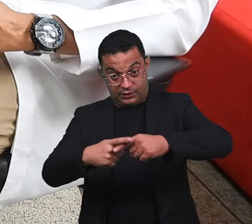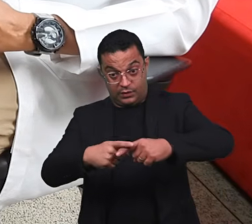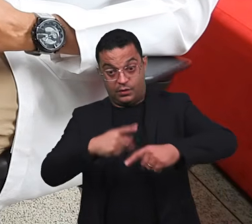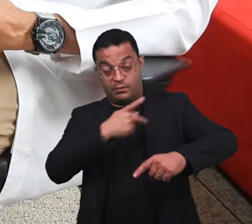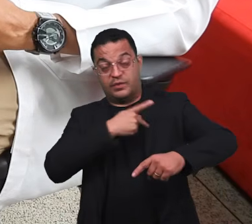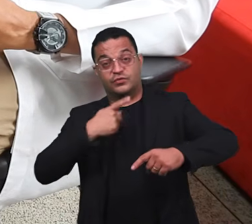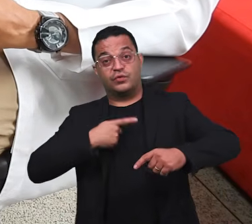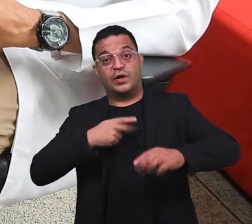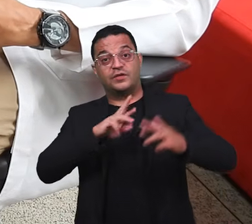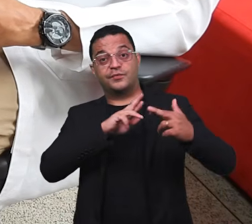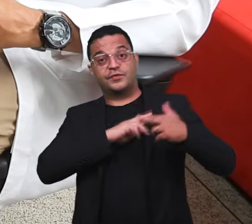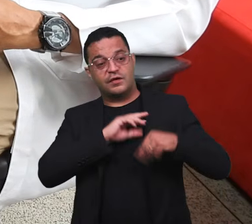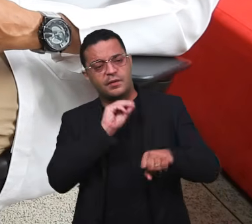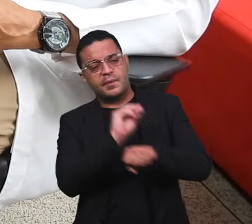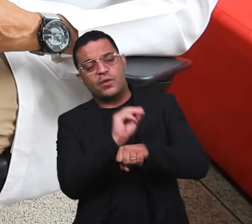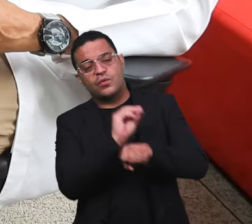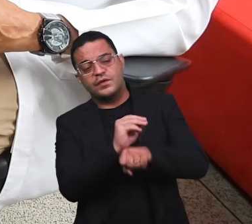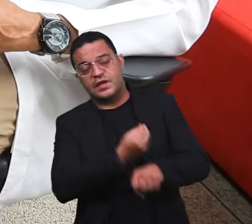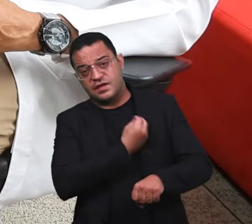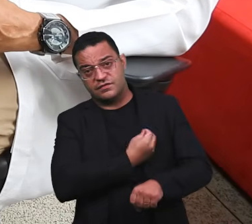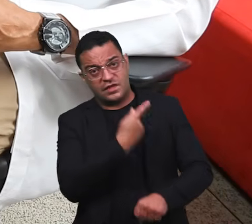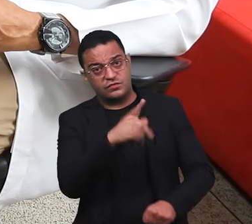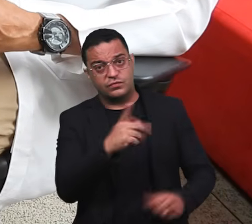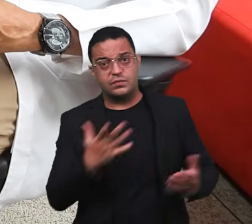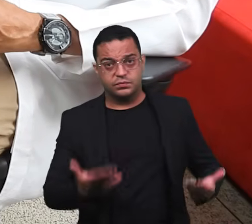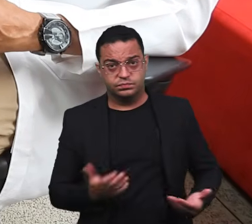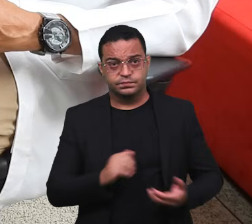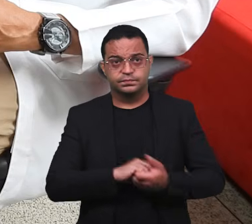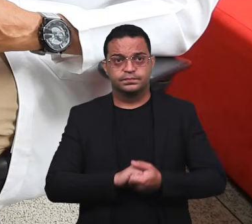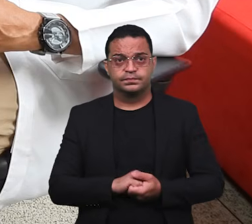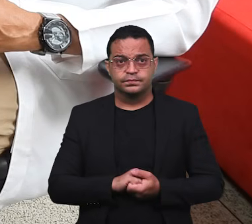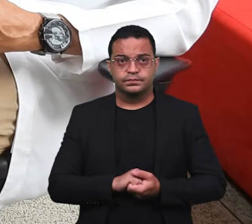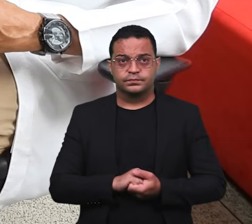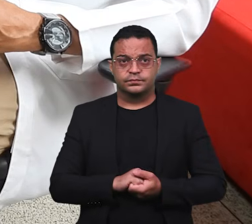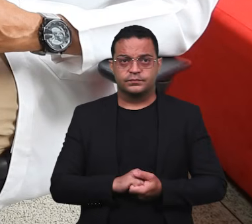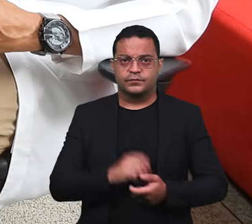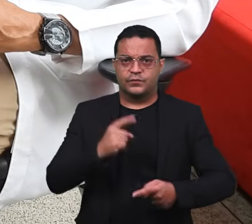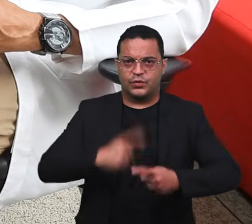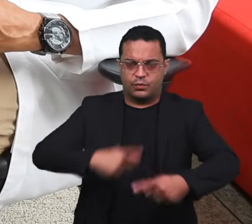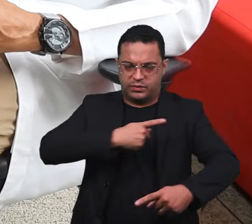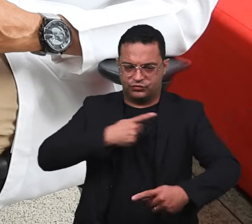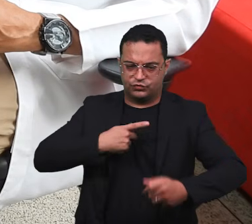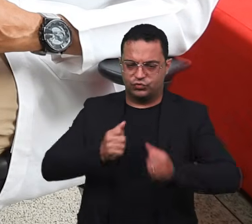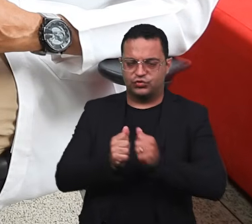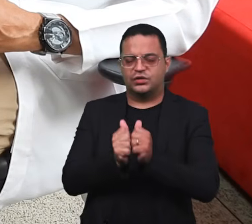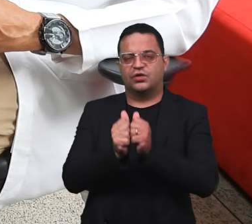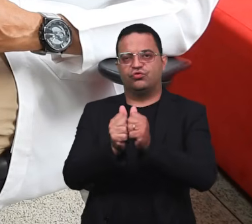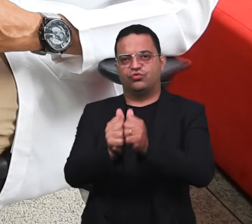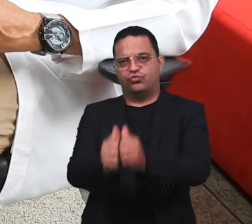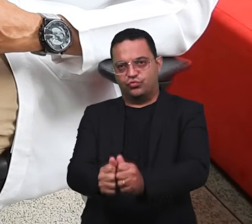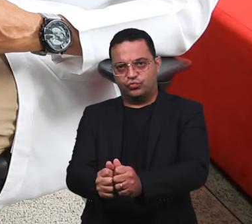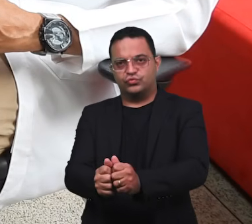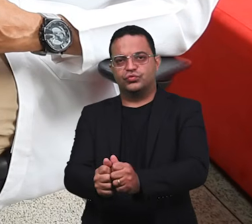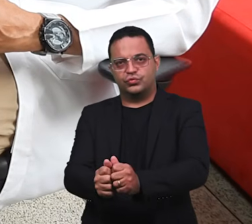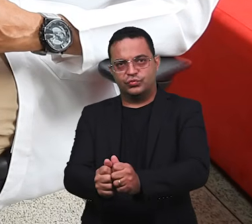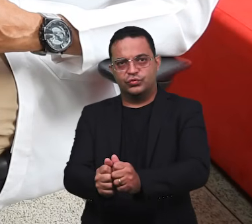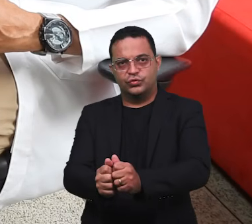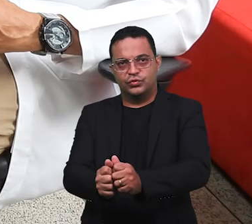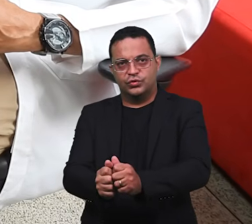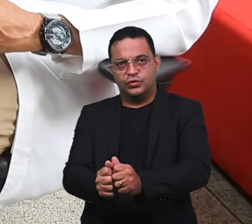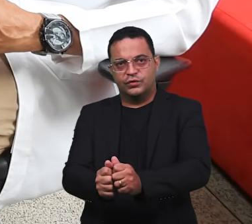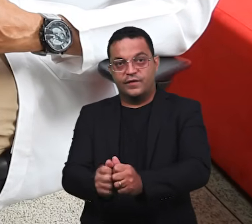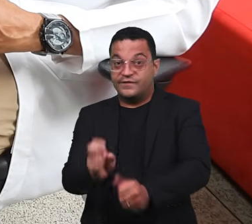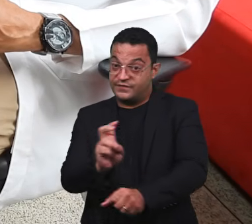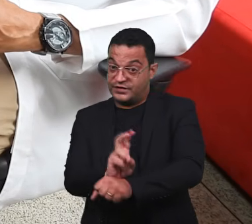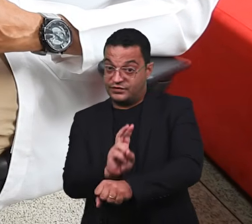velam pelas nossas vidas, né? É isso que diz a palavra. Então, os pastores estão ali acompanhando do lado, ponto a ponto,